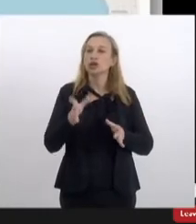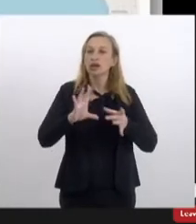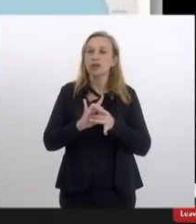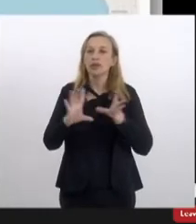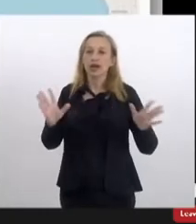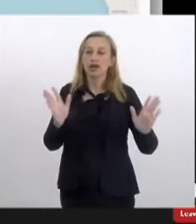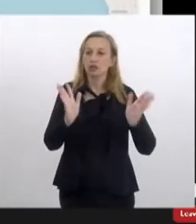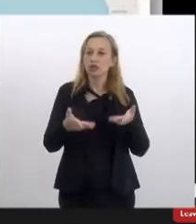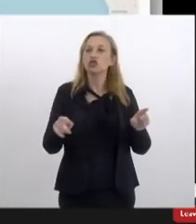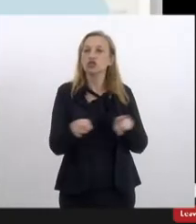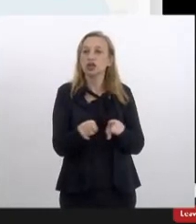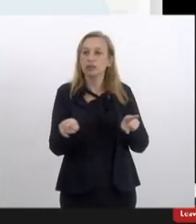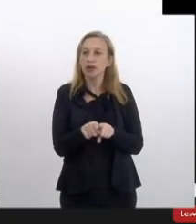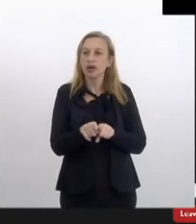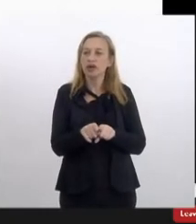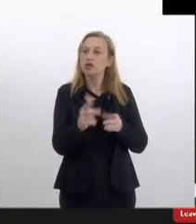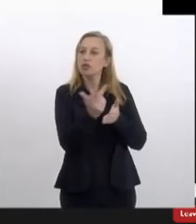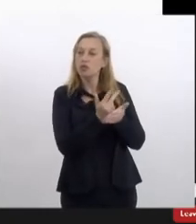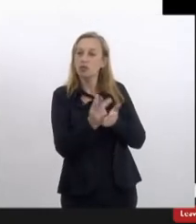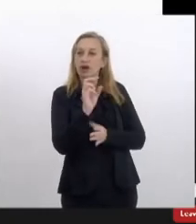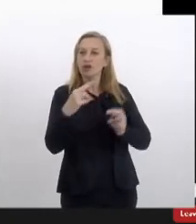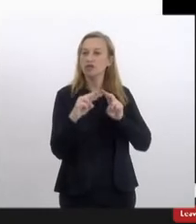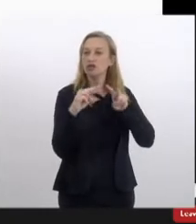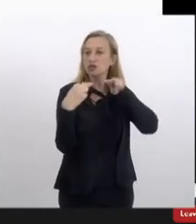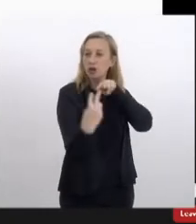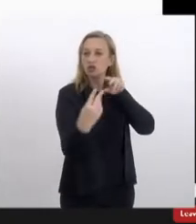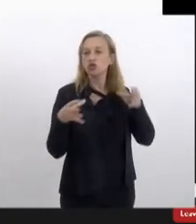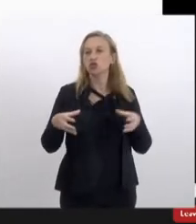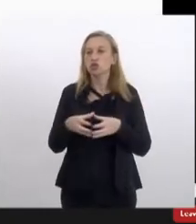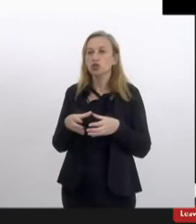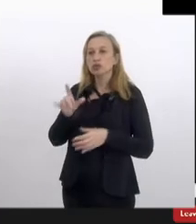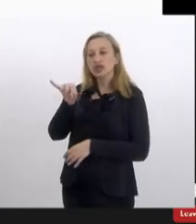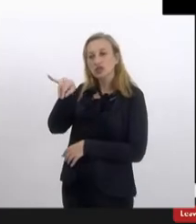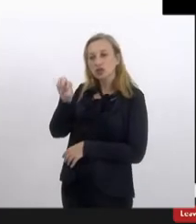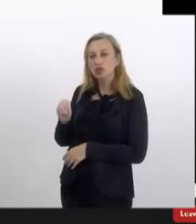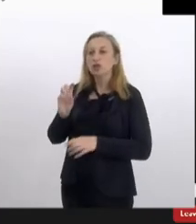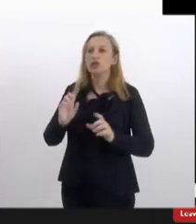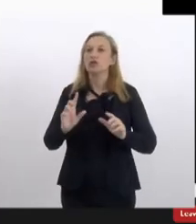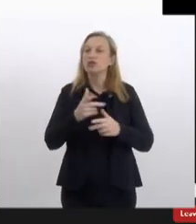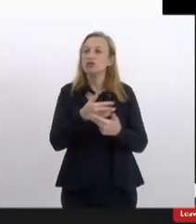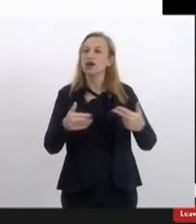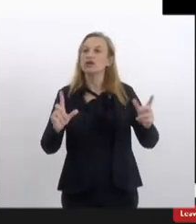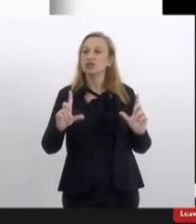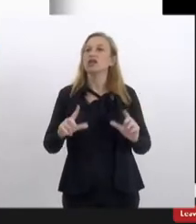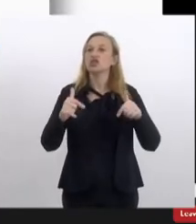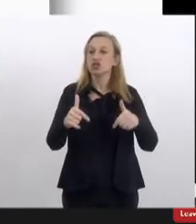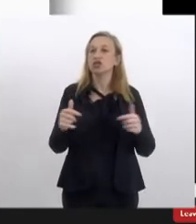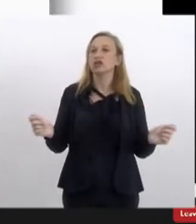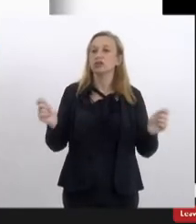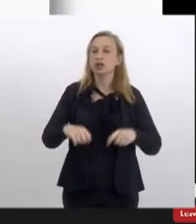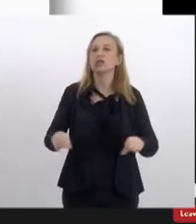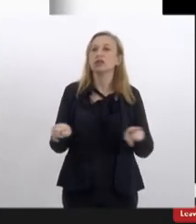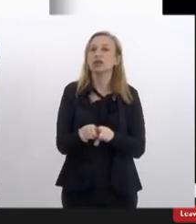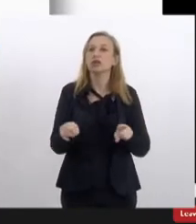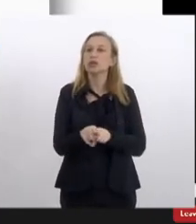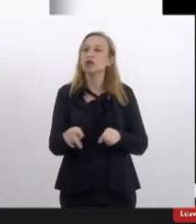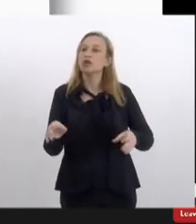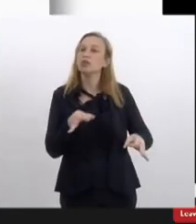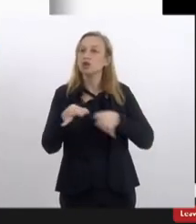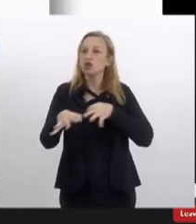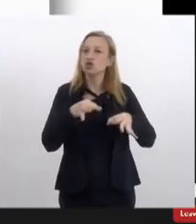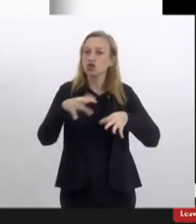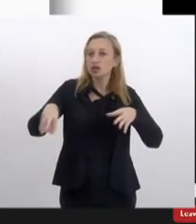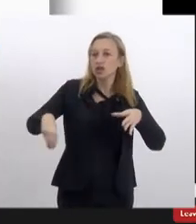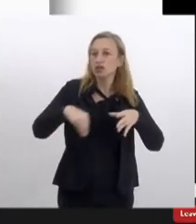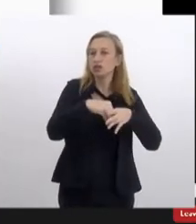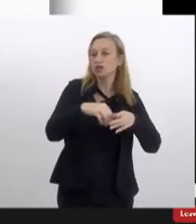disponível. Também temos o mapa virtual dos grupos anônimos, temos várias ações de capacitação, e também projetos de inserção